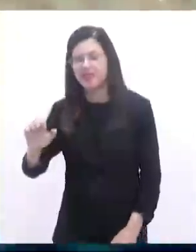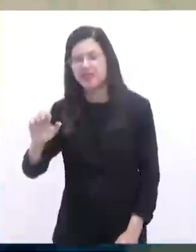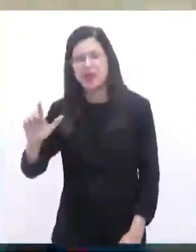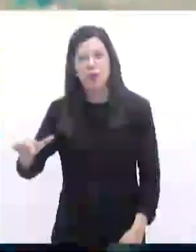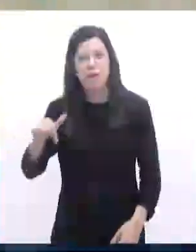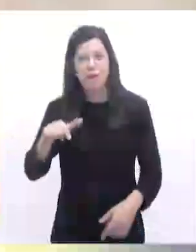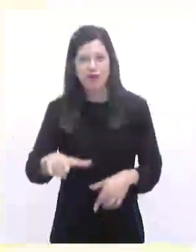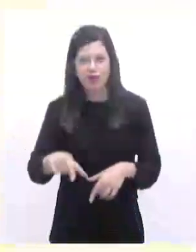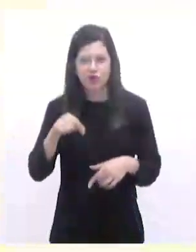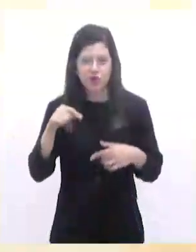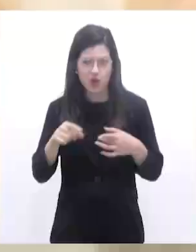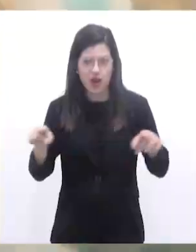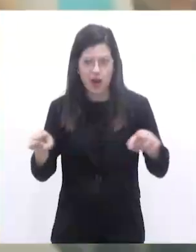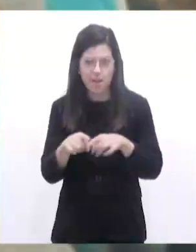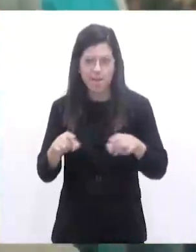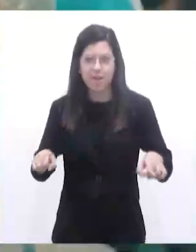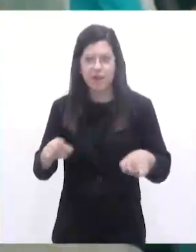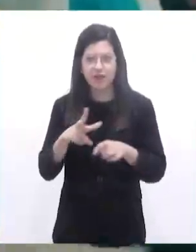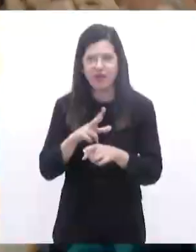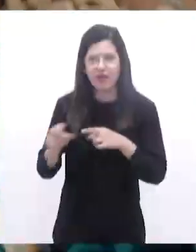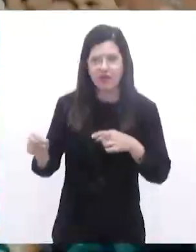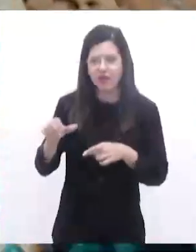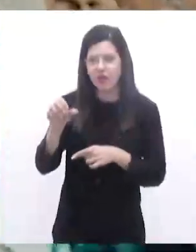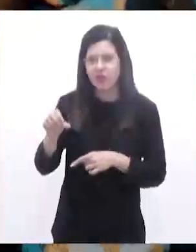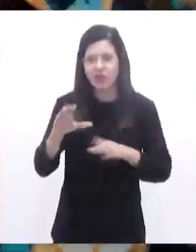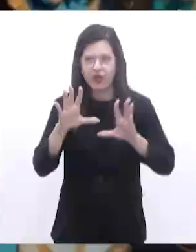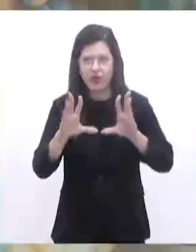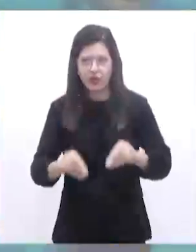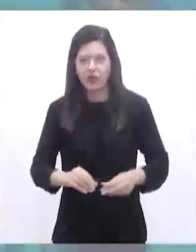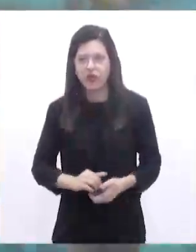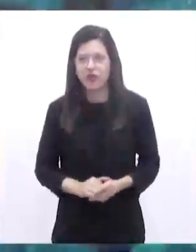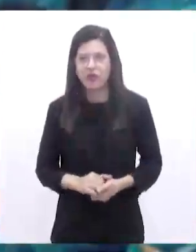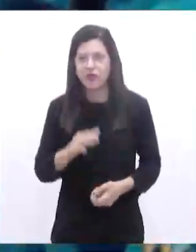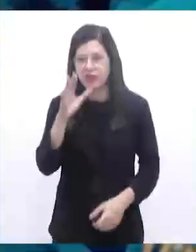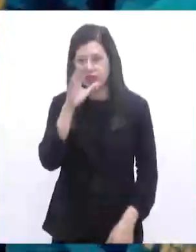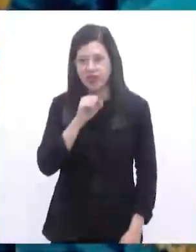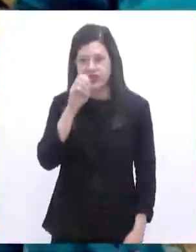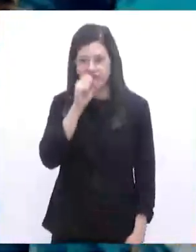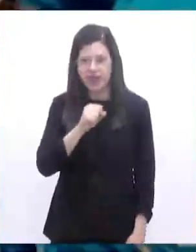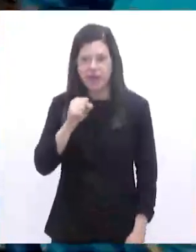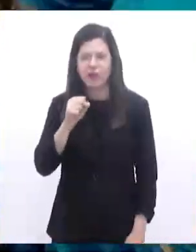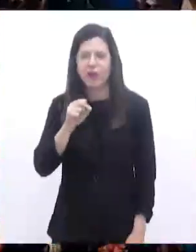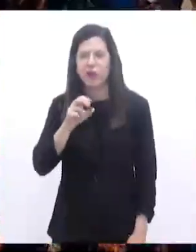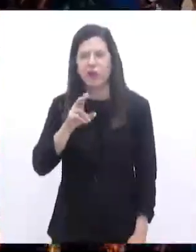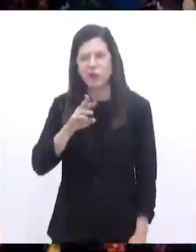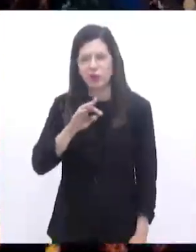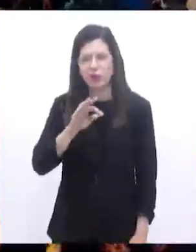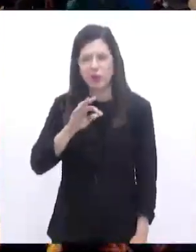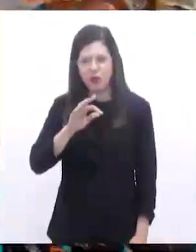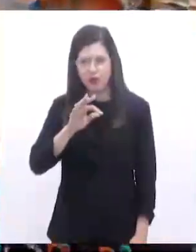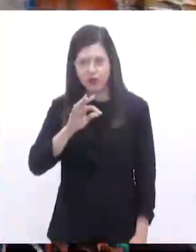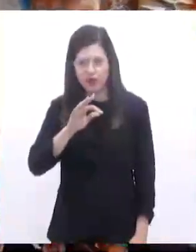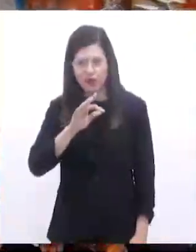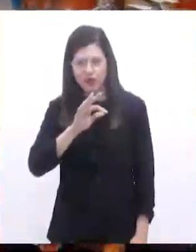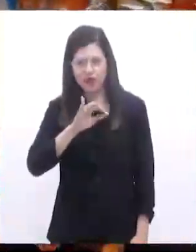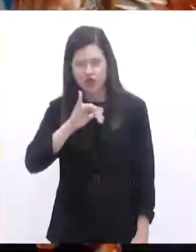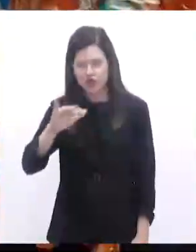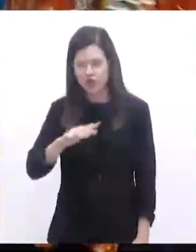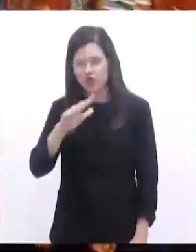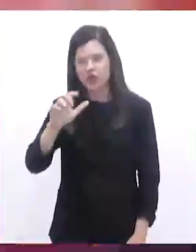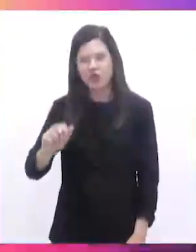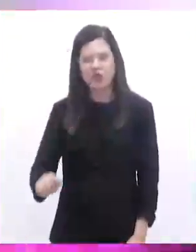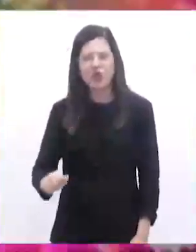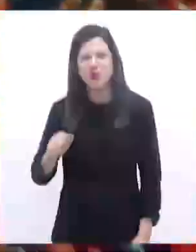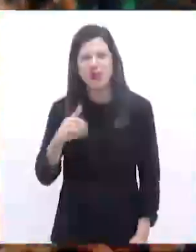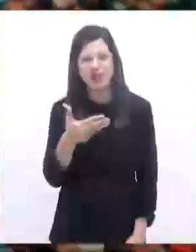samba enredo campeão a partir das 9 horas da noite. Já no sábado é a Unidos da Tijuca que vai levantar a quadra a